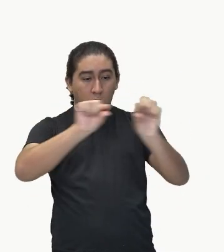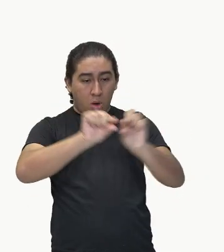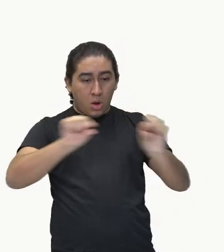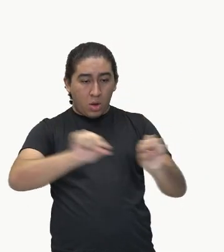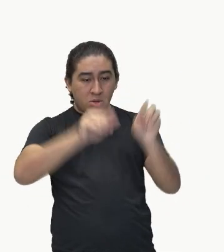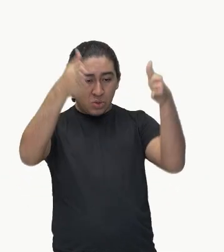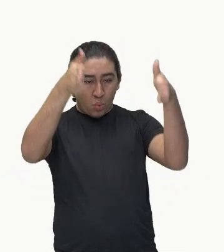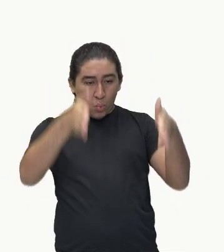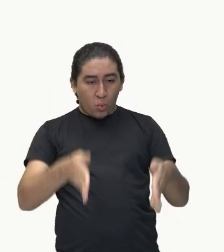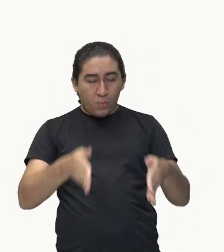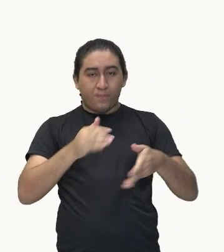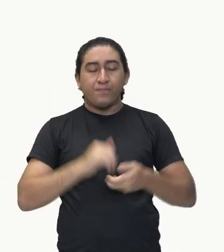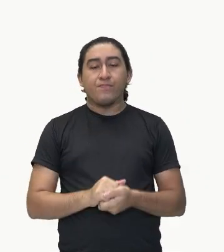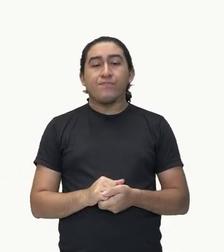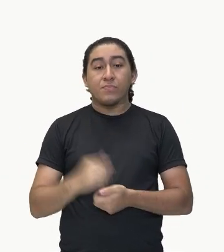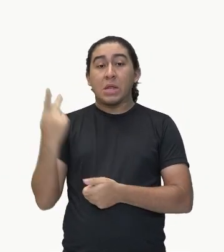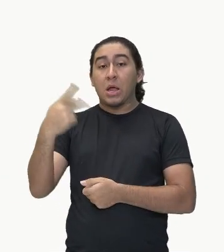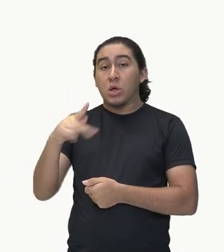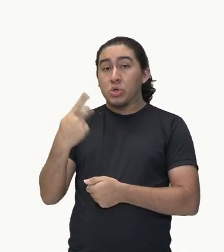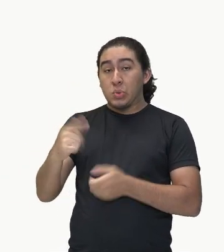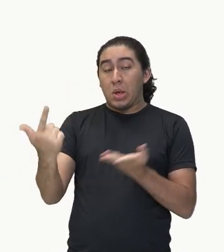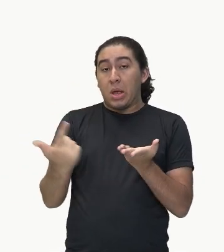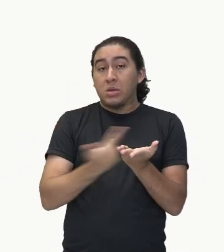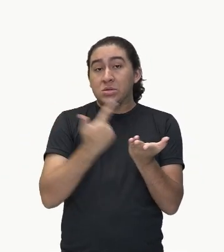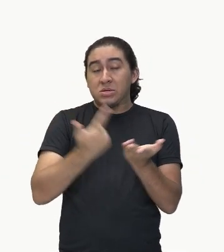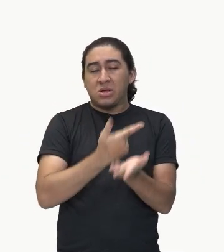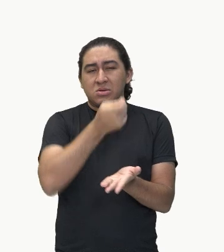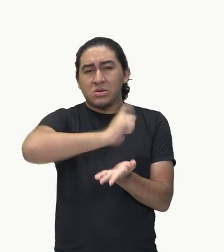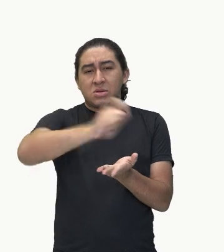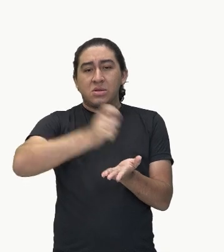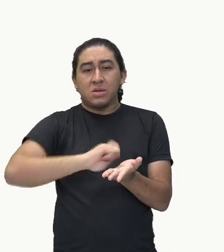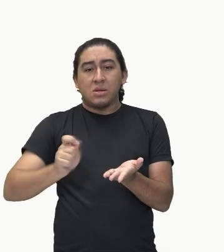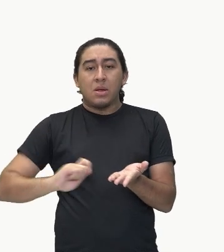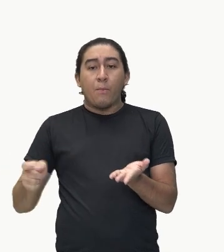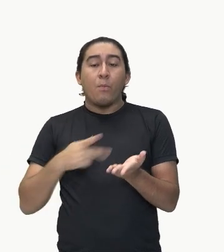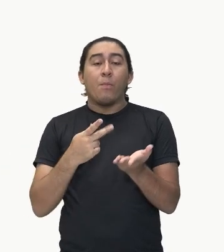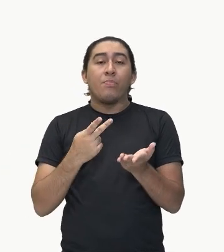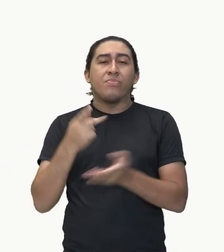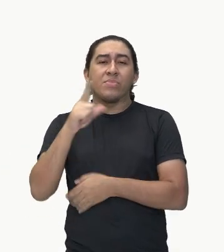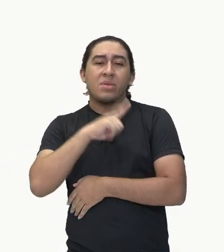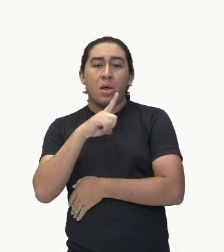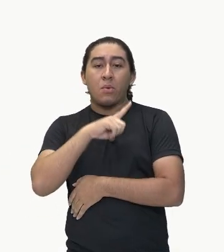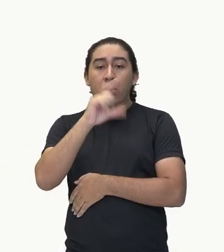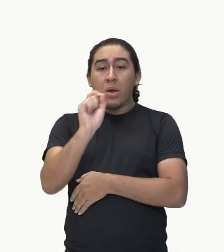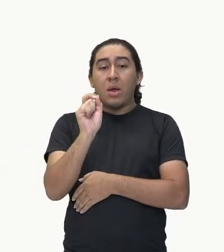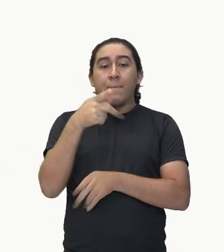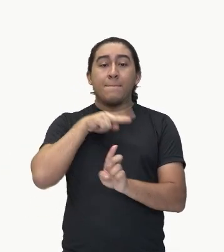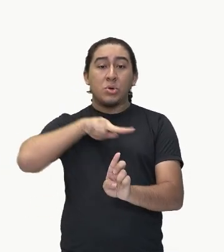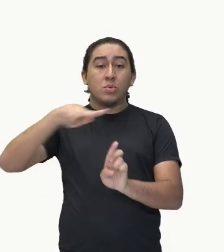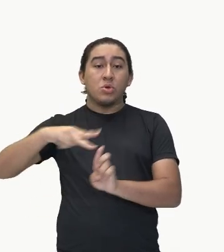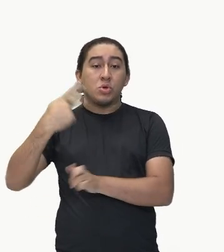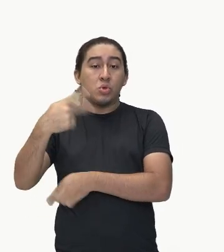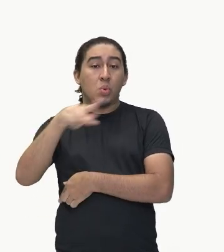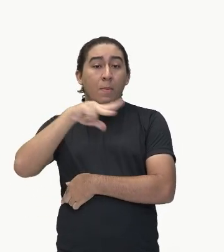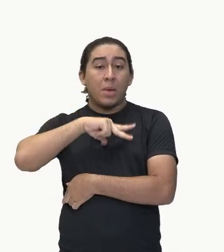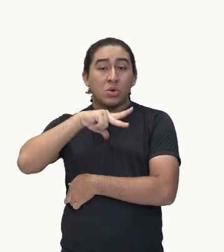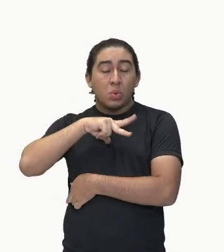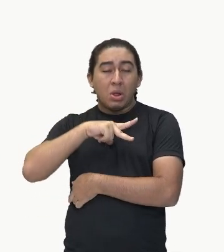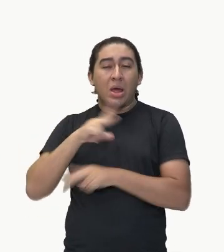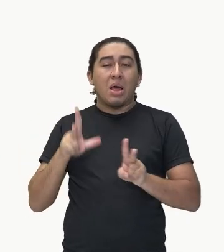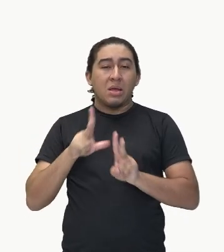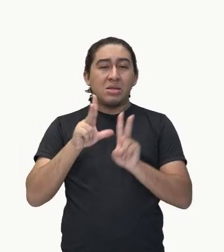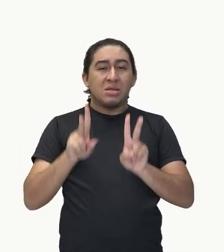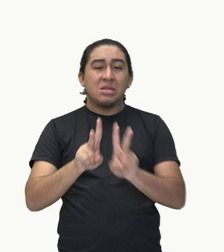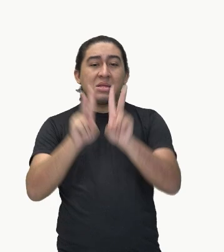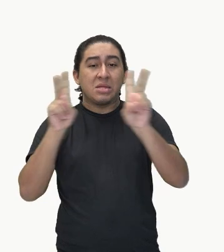e, em suas obras, busca expressar a sua visão particular do mundo